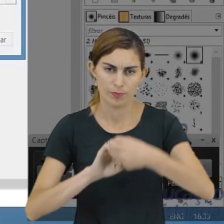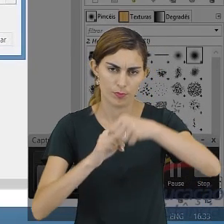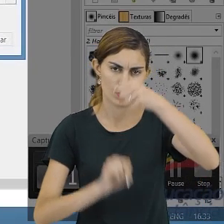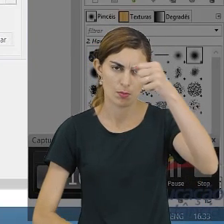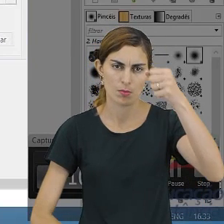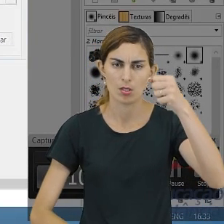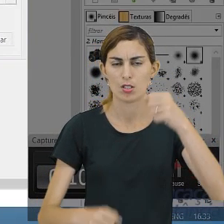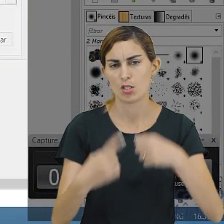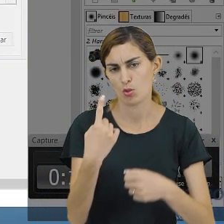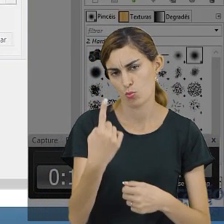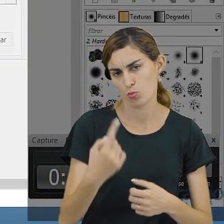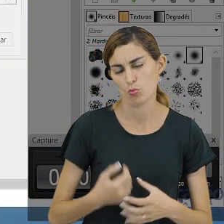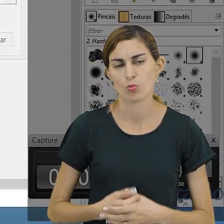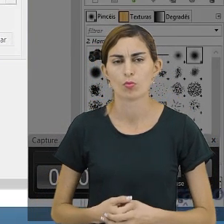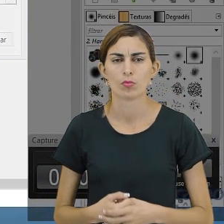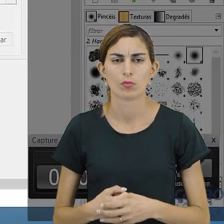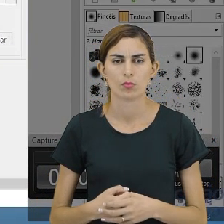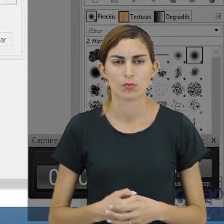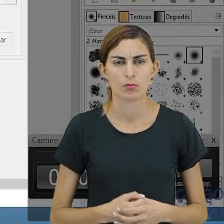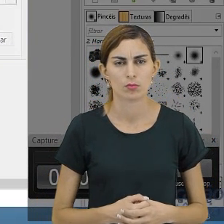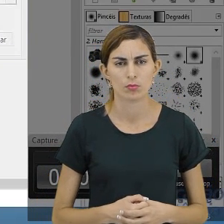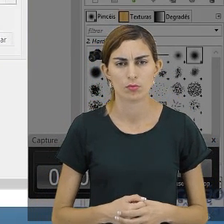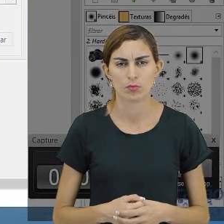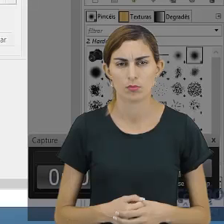Banner versão 1.